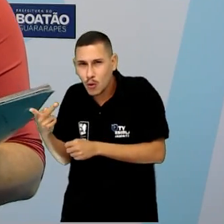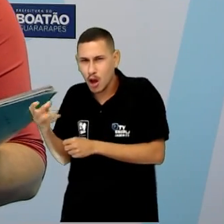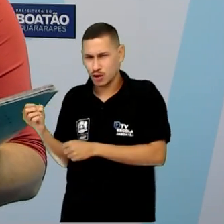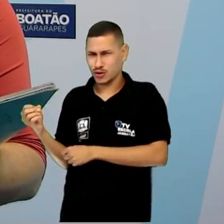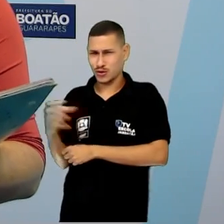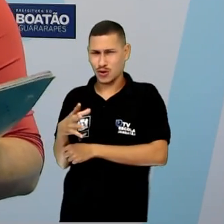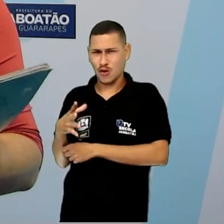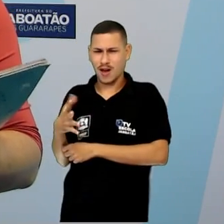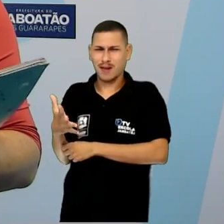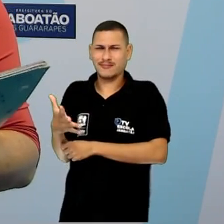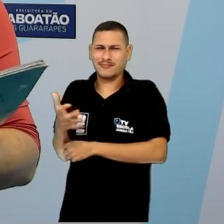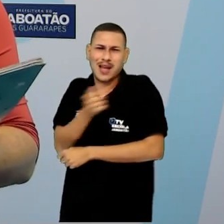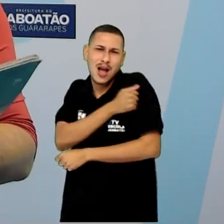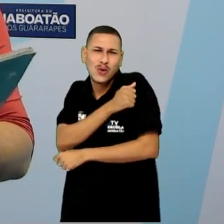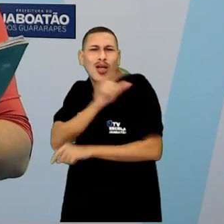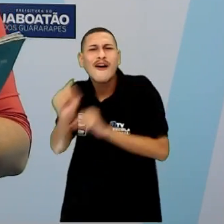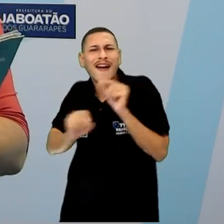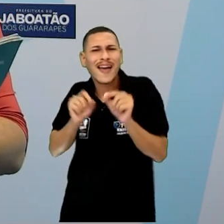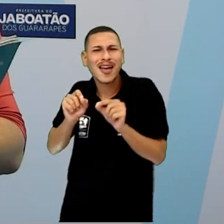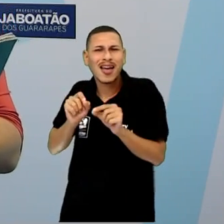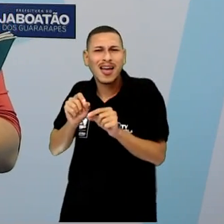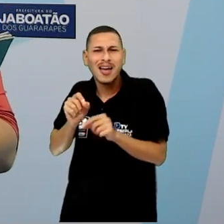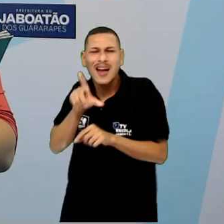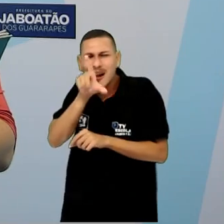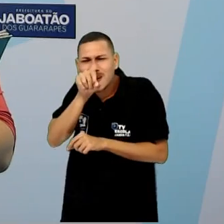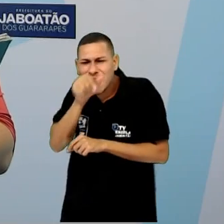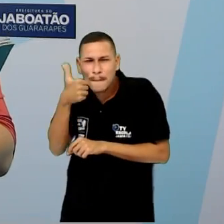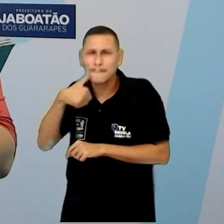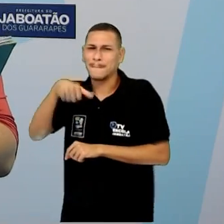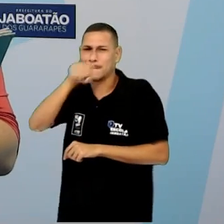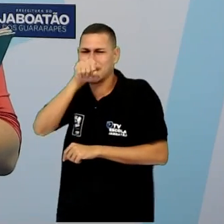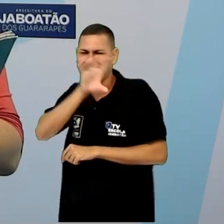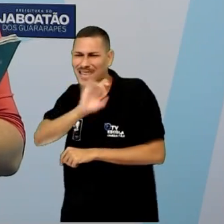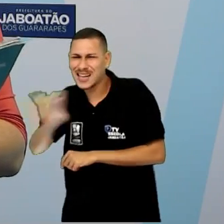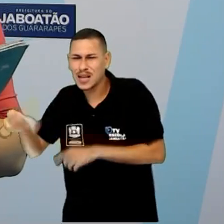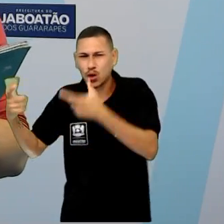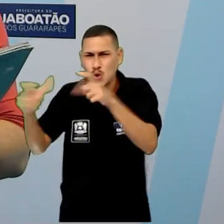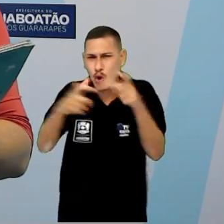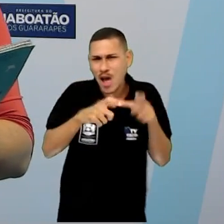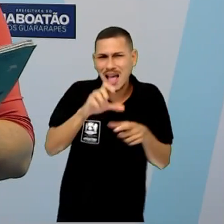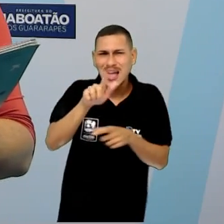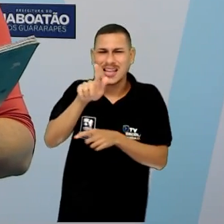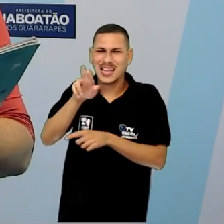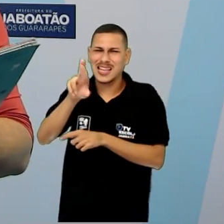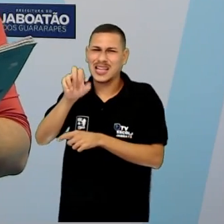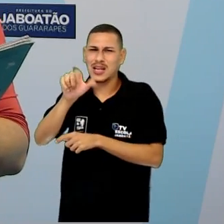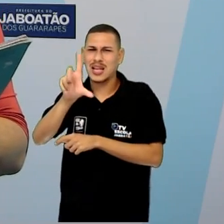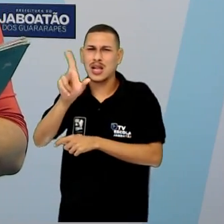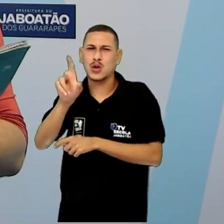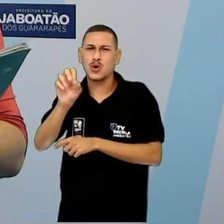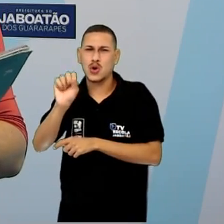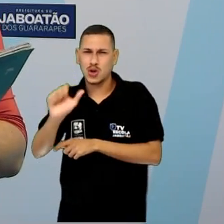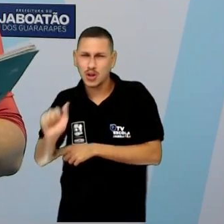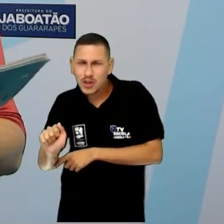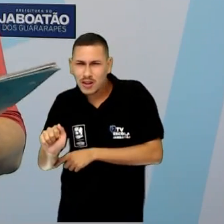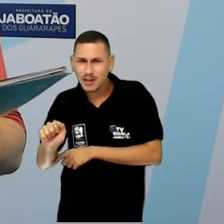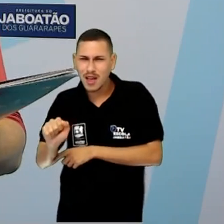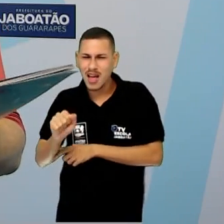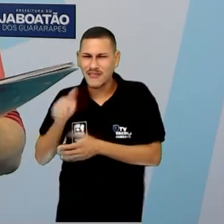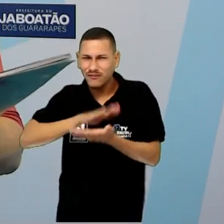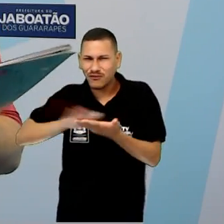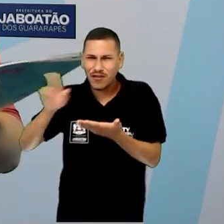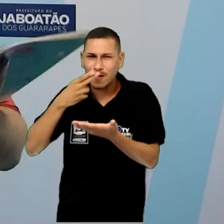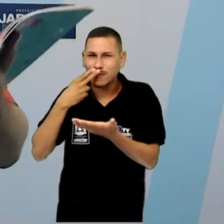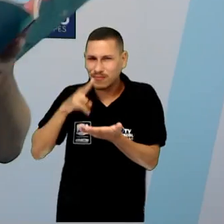A Gralha Mãe. De cada lugar onde se apresenta, Gralhosa lhe envia um bonito postal e sempre escreve